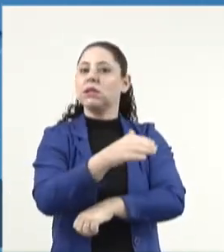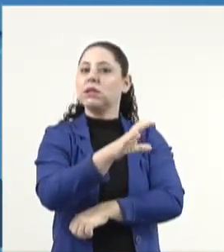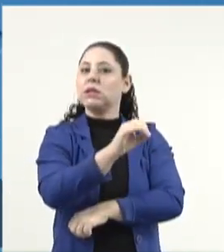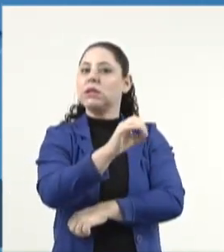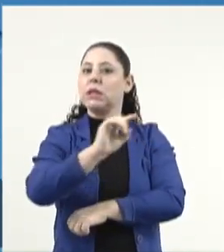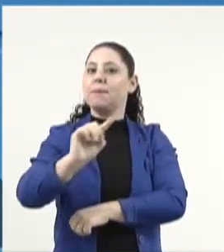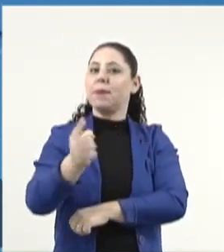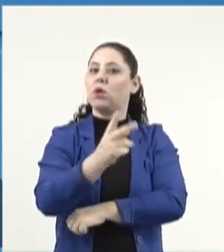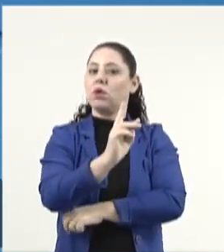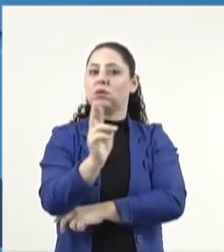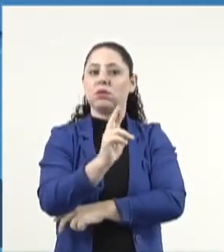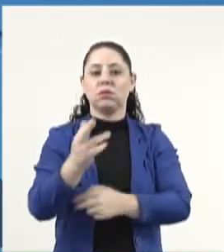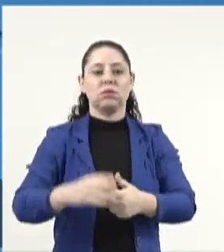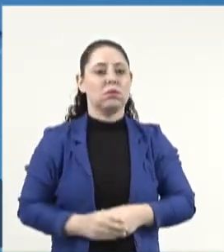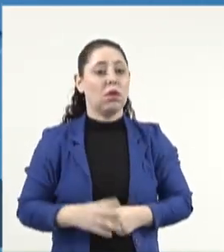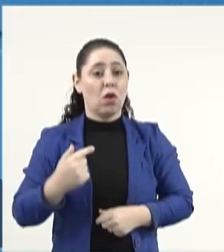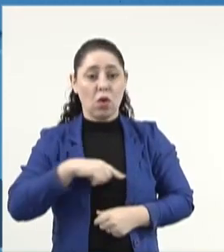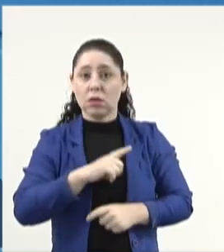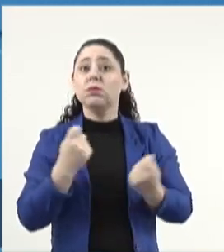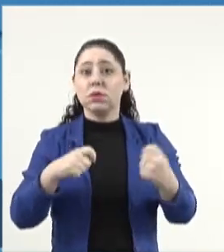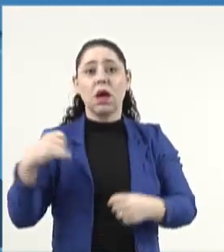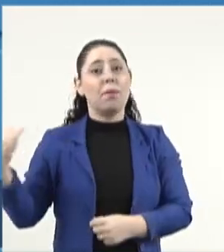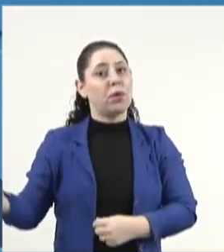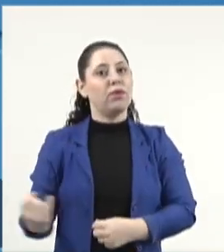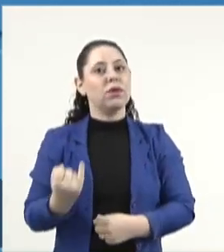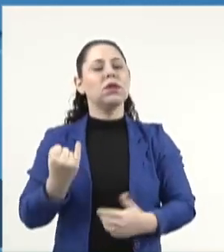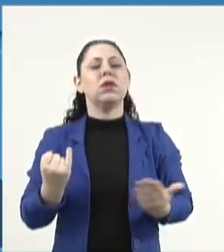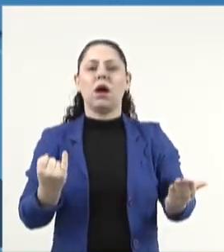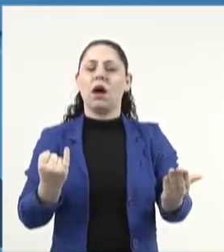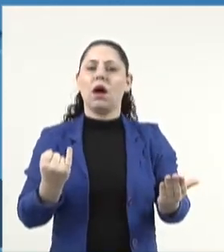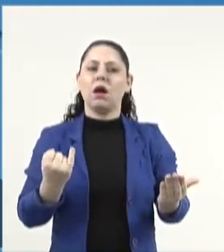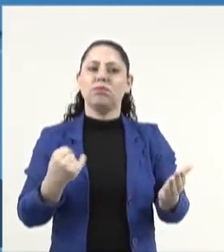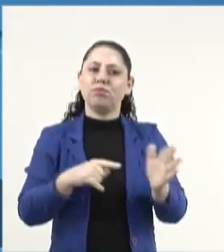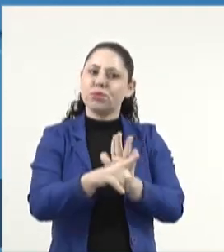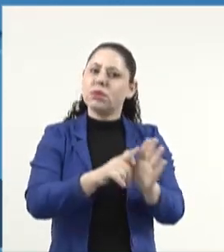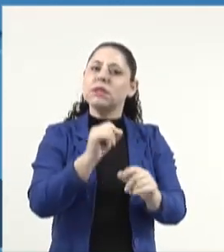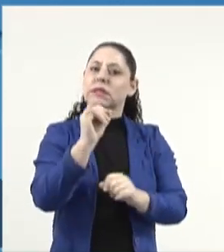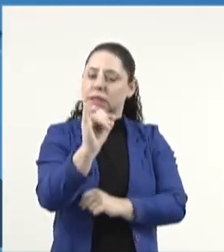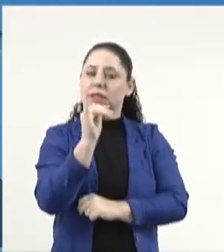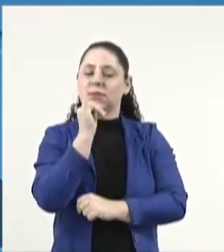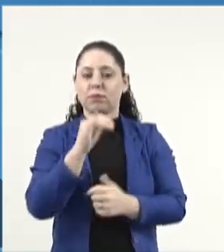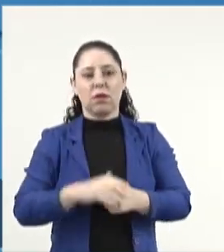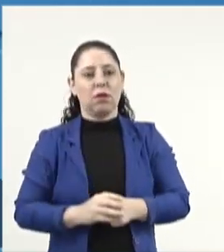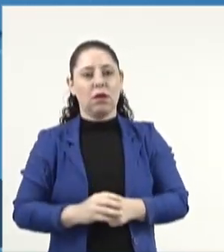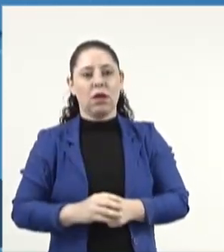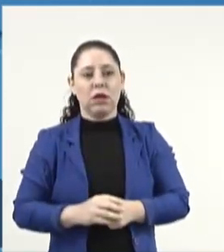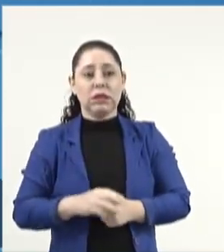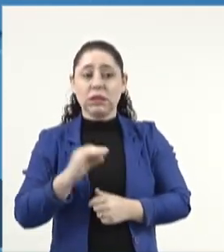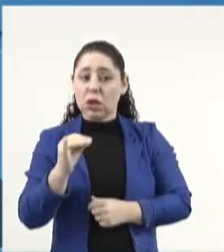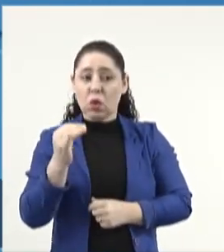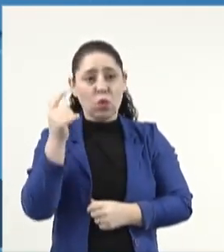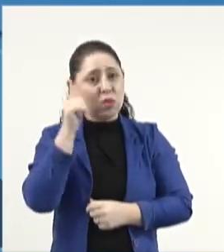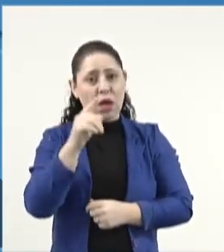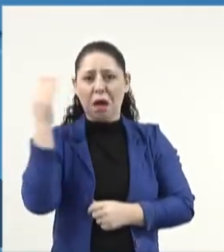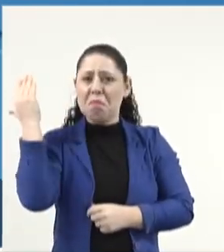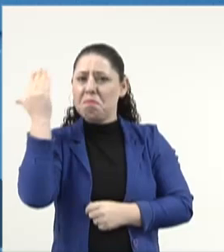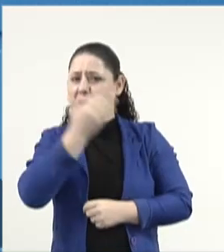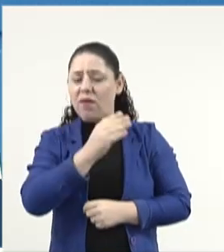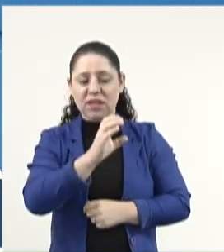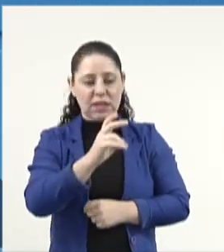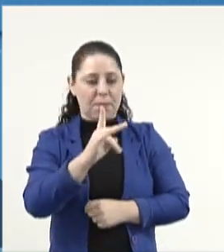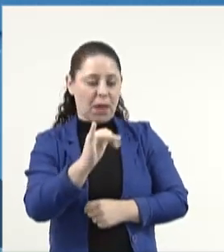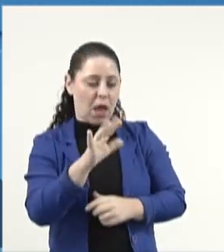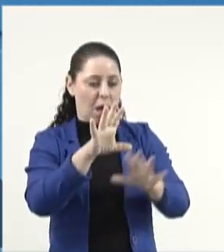mil. Então, nós precisamos aproveitar essa perícia e, caso não consigamos fazer a